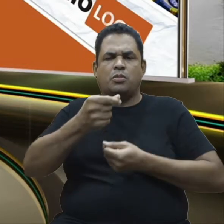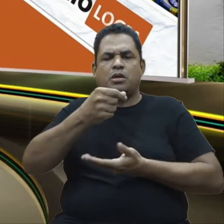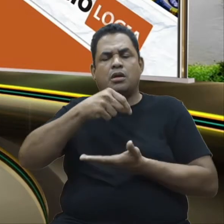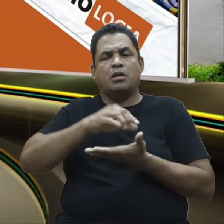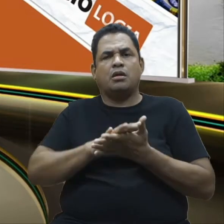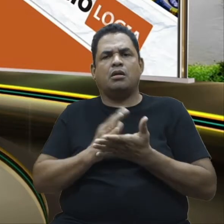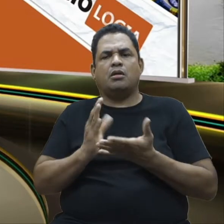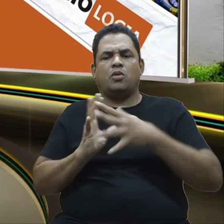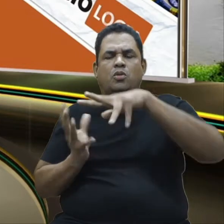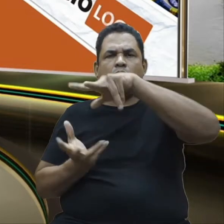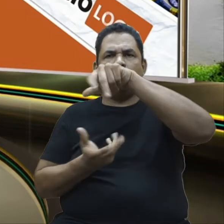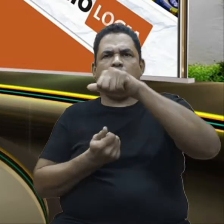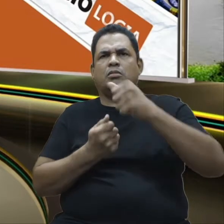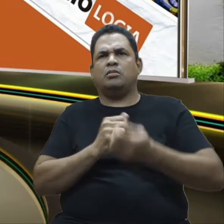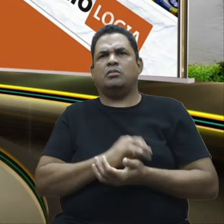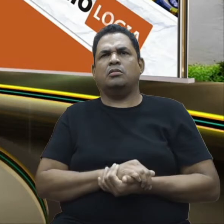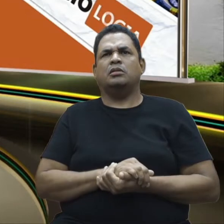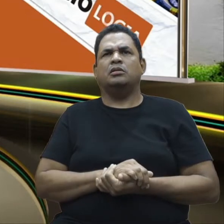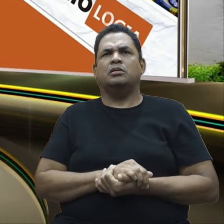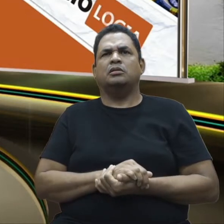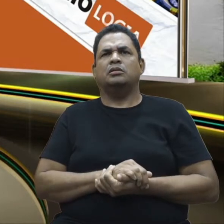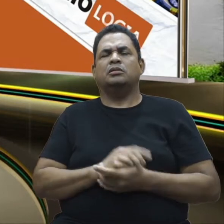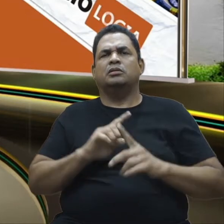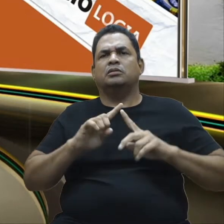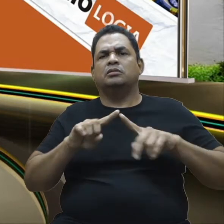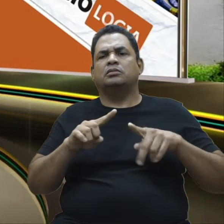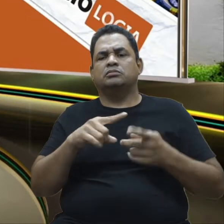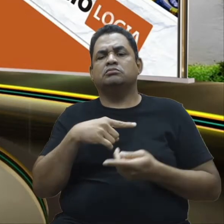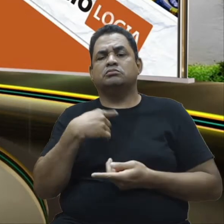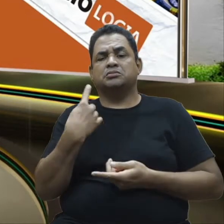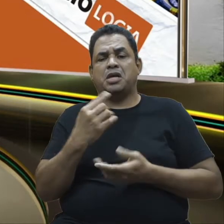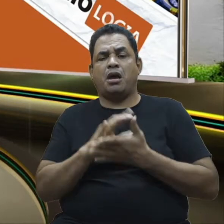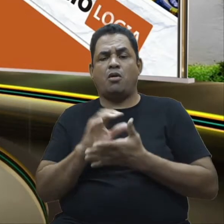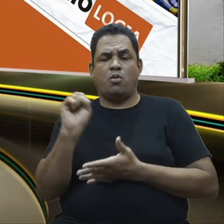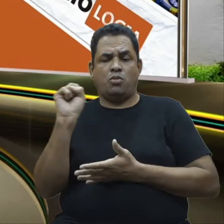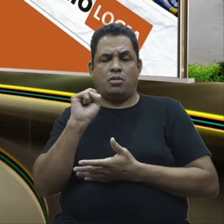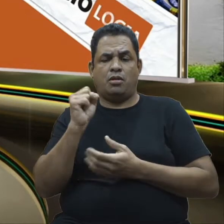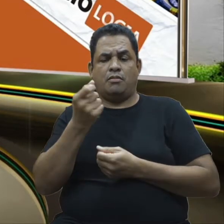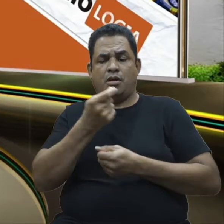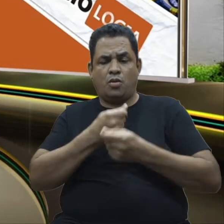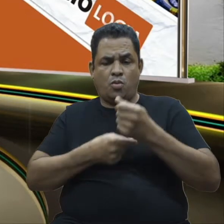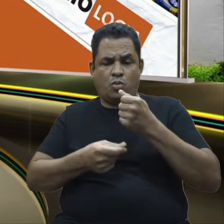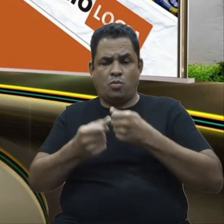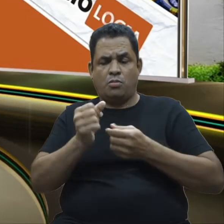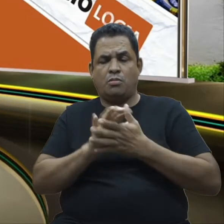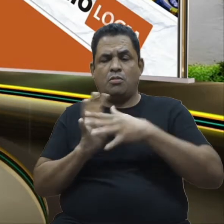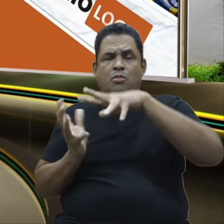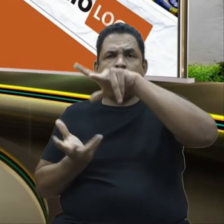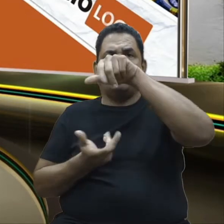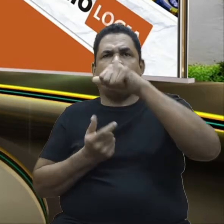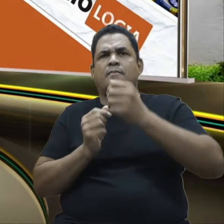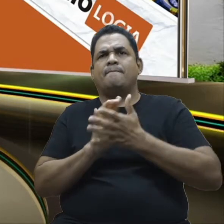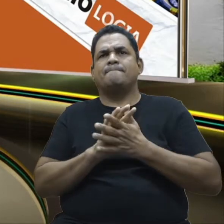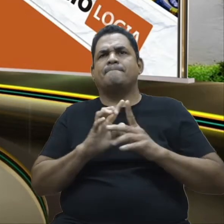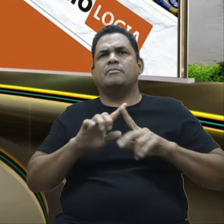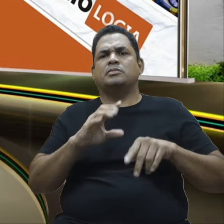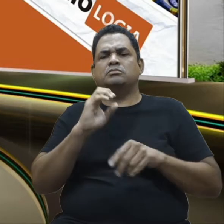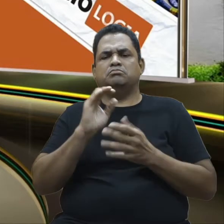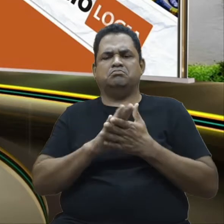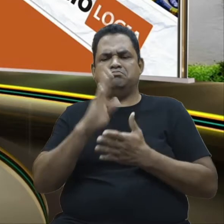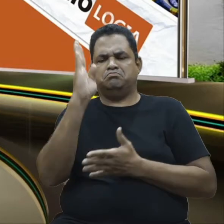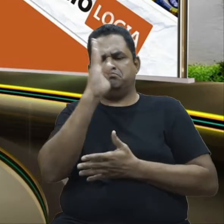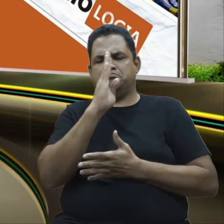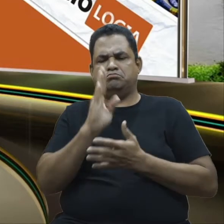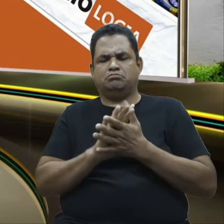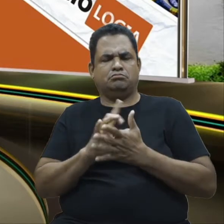alguma coisa assim, a gente deu uma quebrada. Mas nós já fomos a 8ª economia. Agora, dizer que o Brasil não é relevante para o resto do